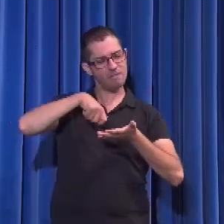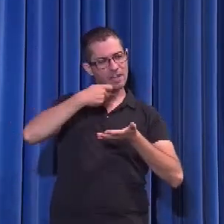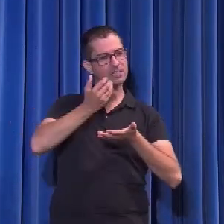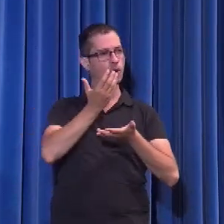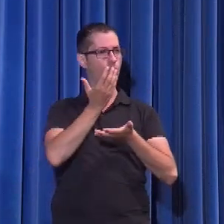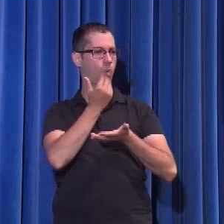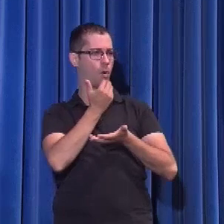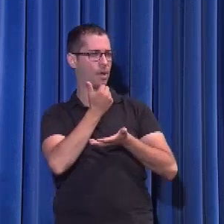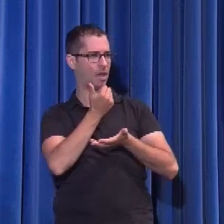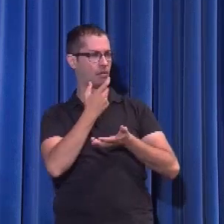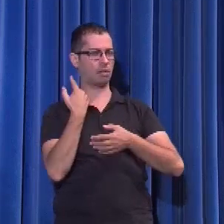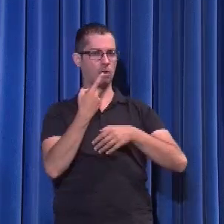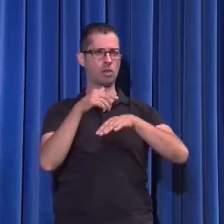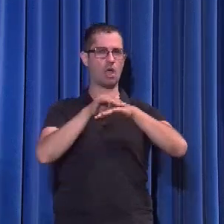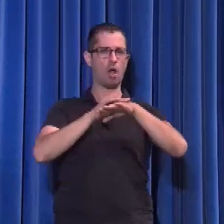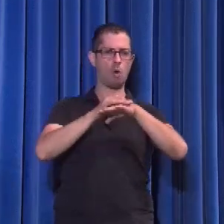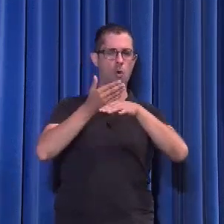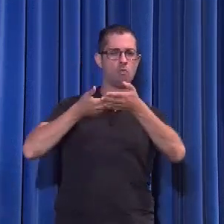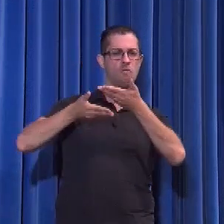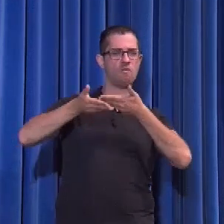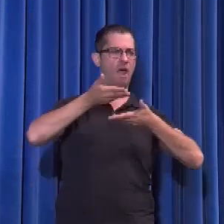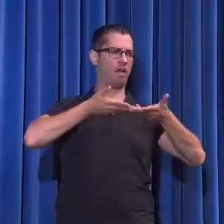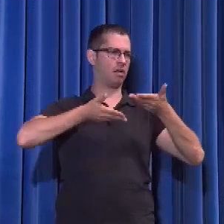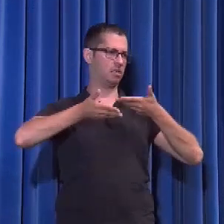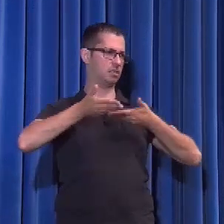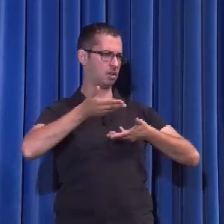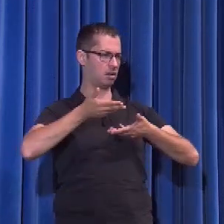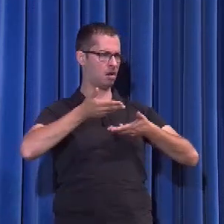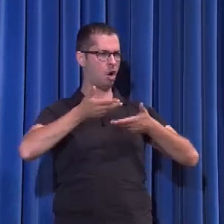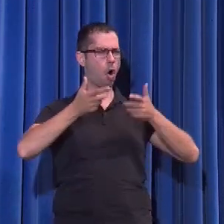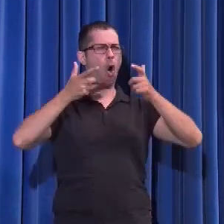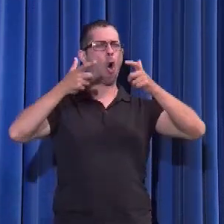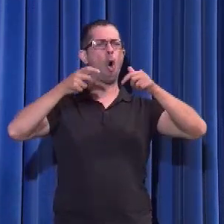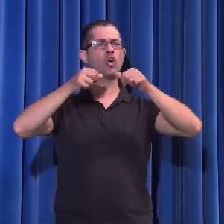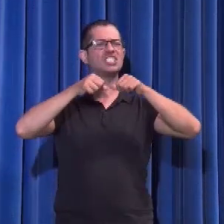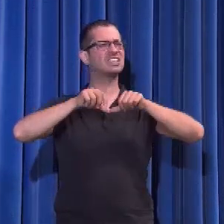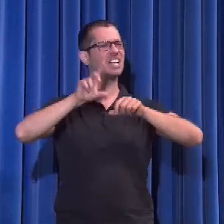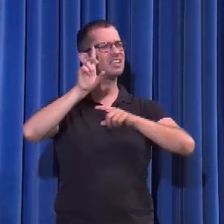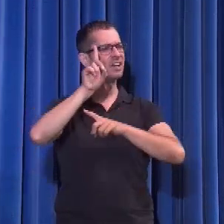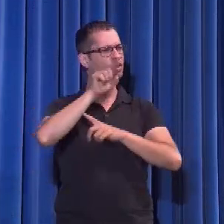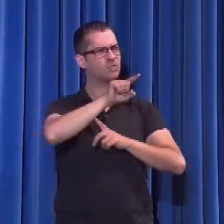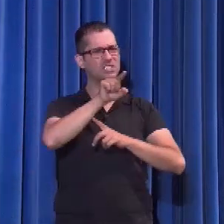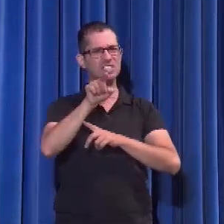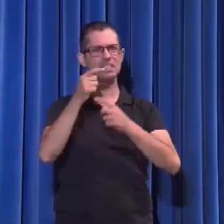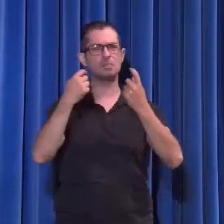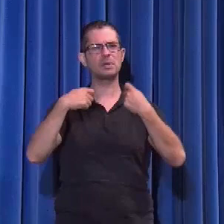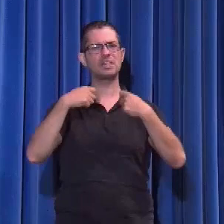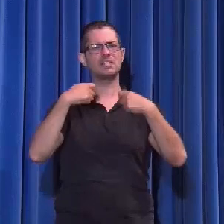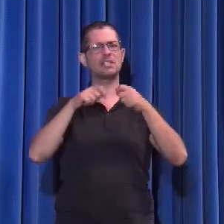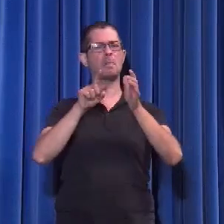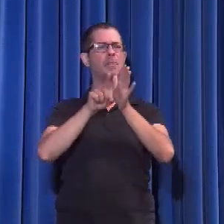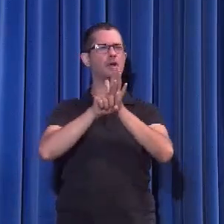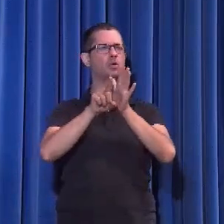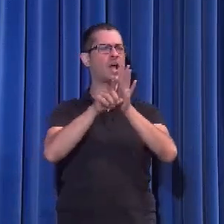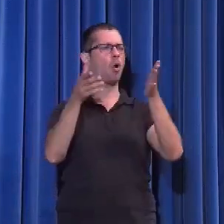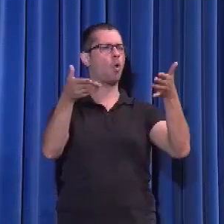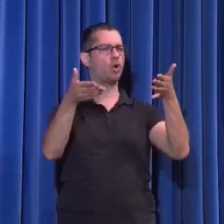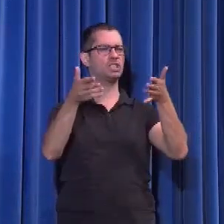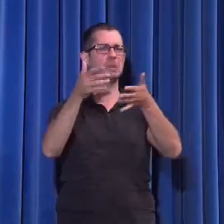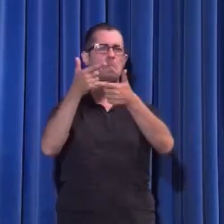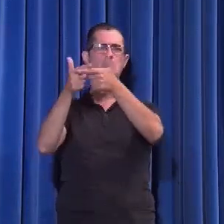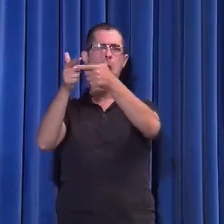Deus? Esta é a pergunta que nós precisamos fazer diante das calamidades que nós vemos no